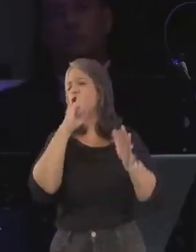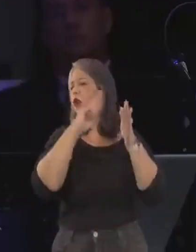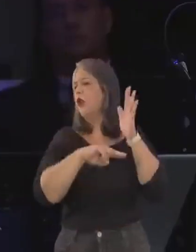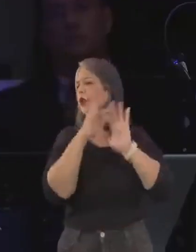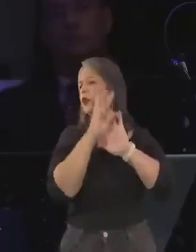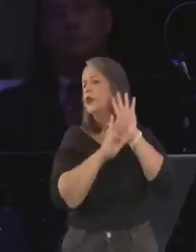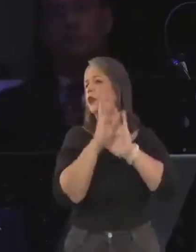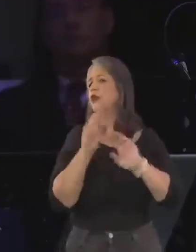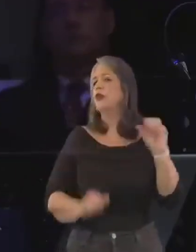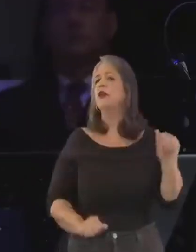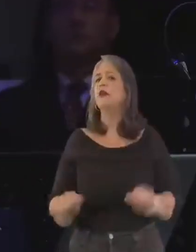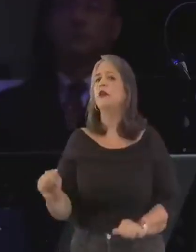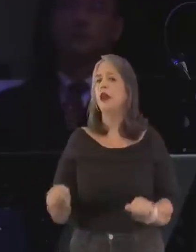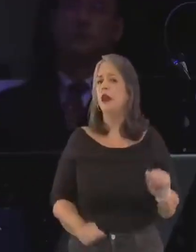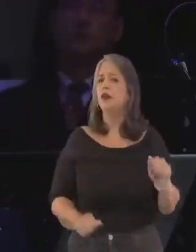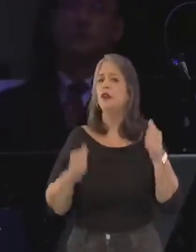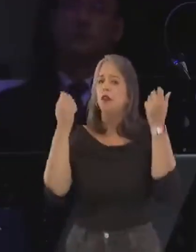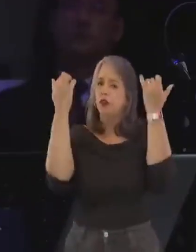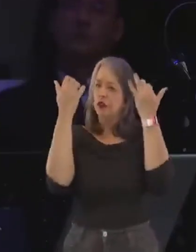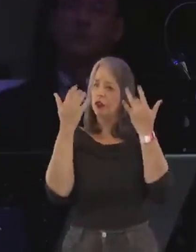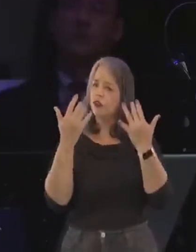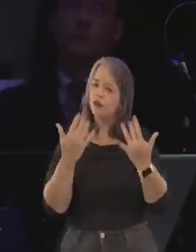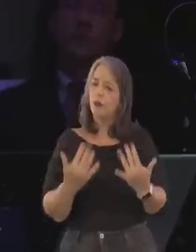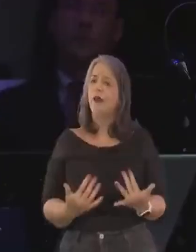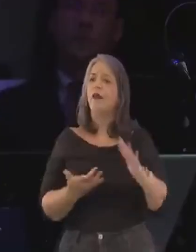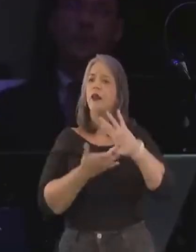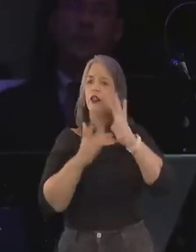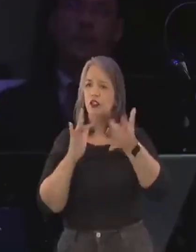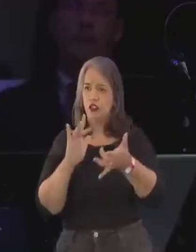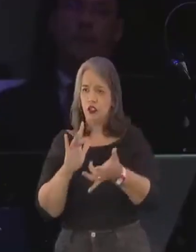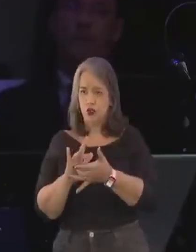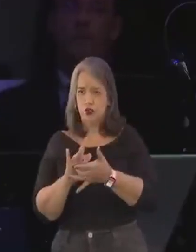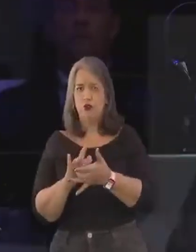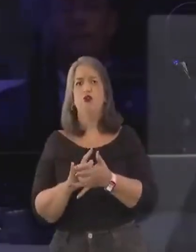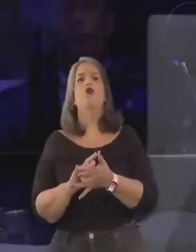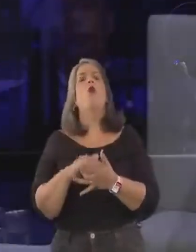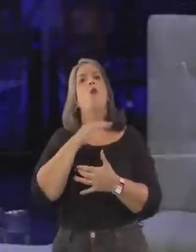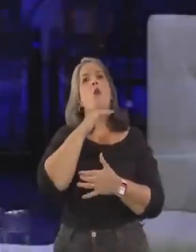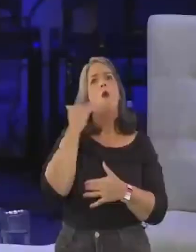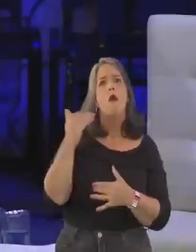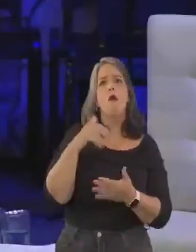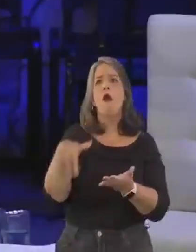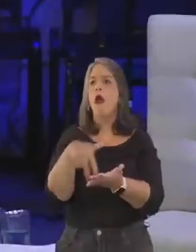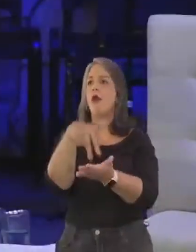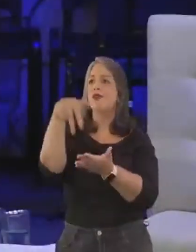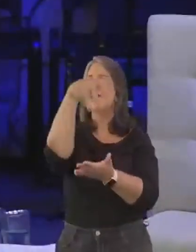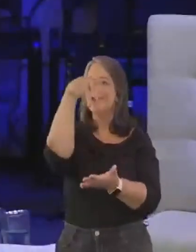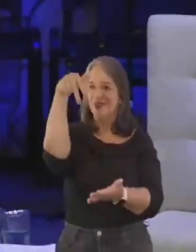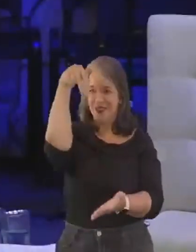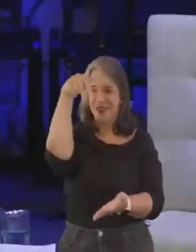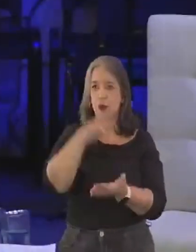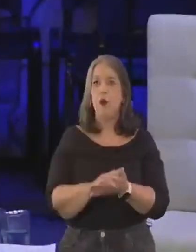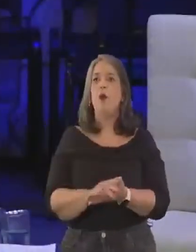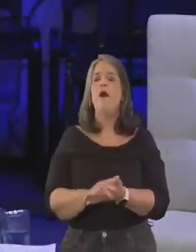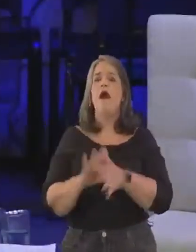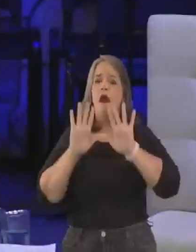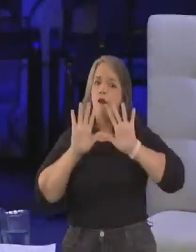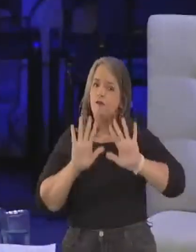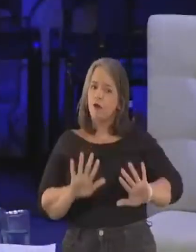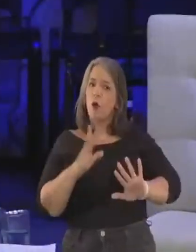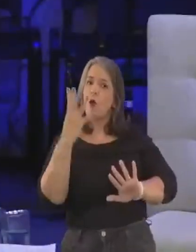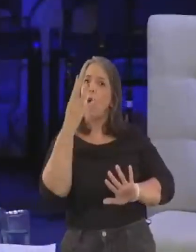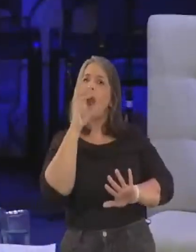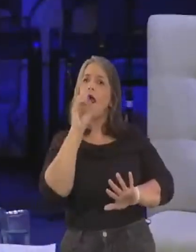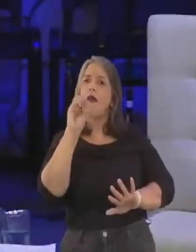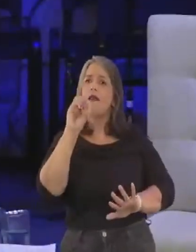momento poderoso, meus irmãos. Jesus, após ressuscitar, ele passou 40 dias ensinando os